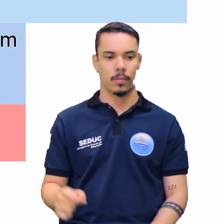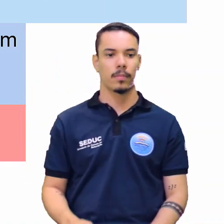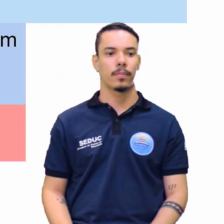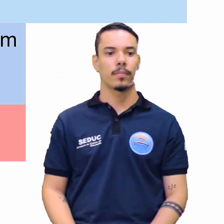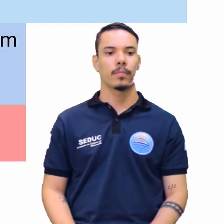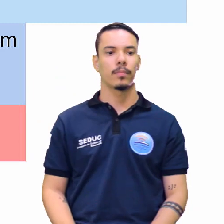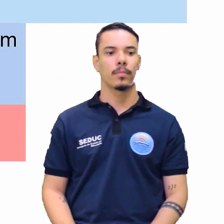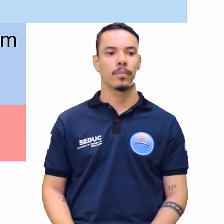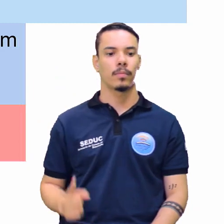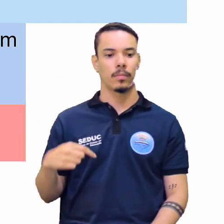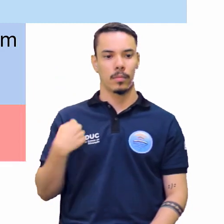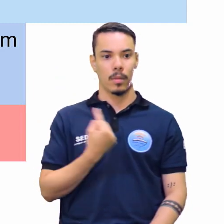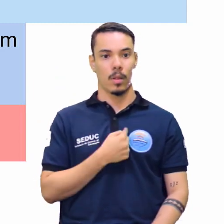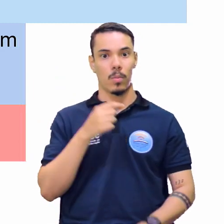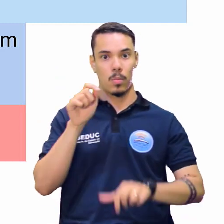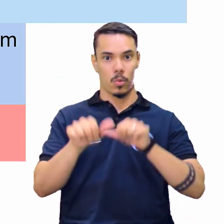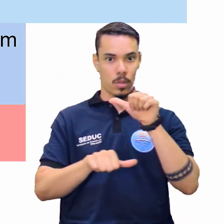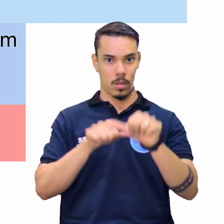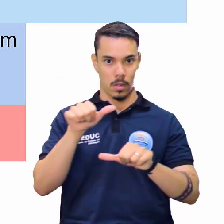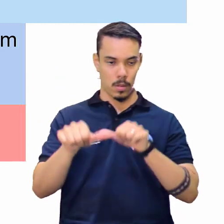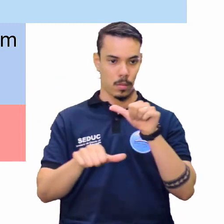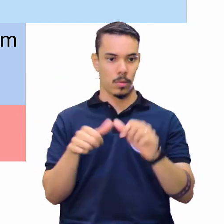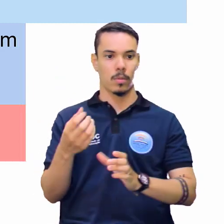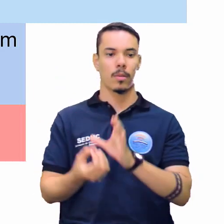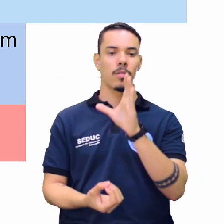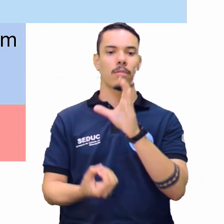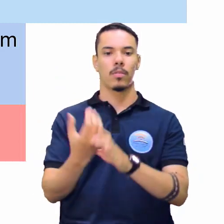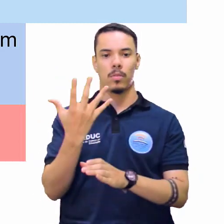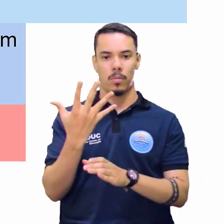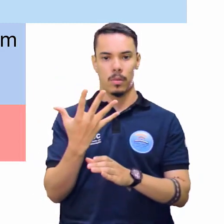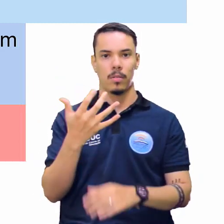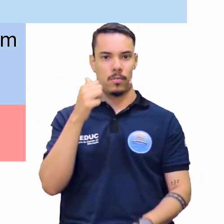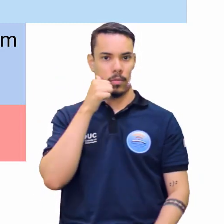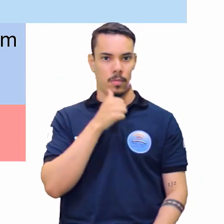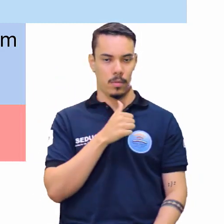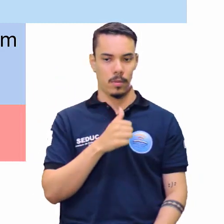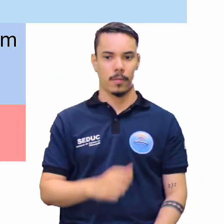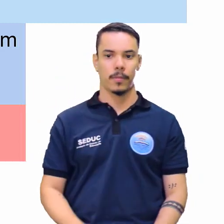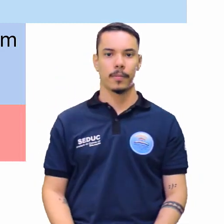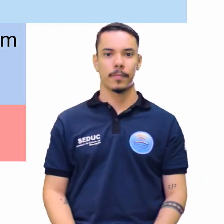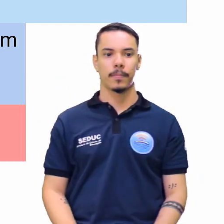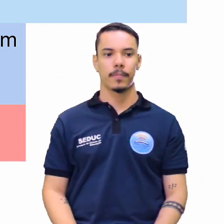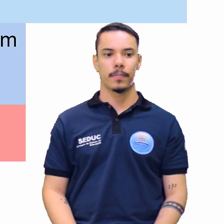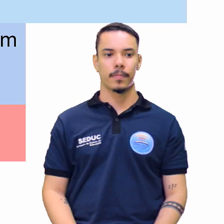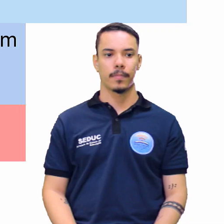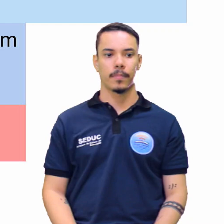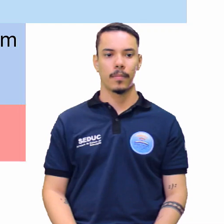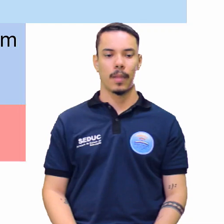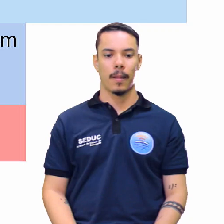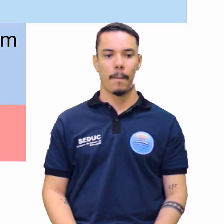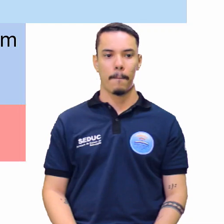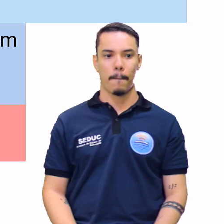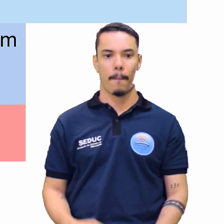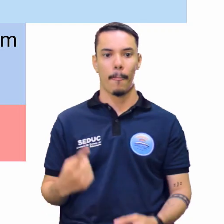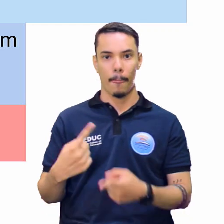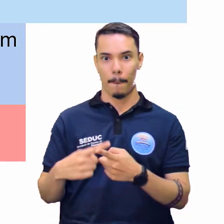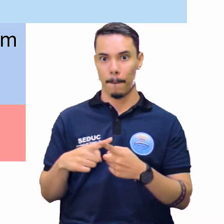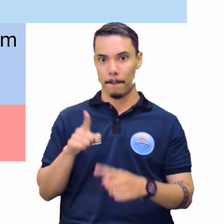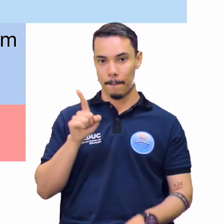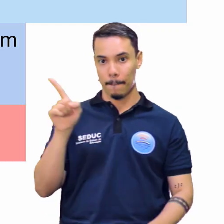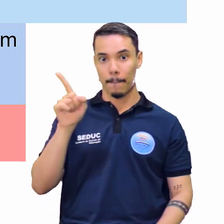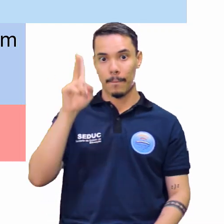aí Quando mudamos as desinência para formar o feminino vamos lá a desinência